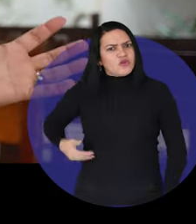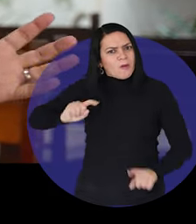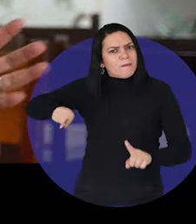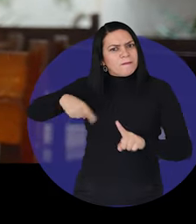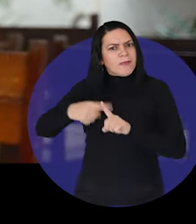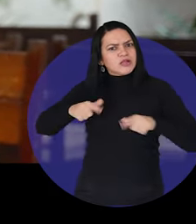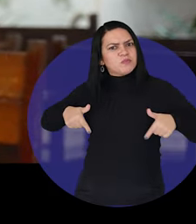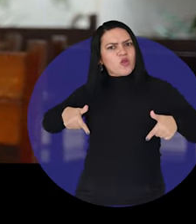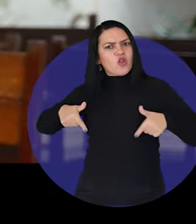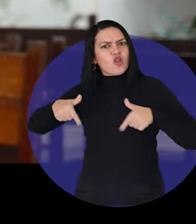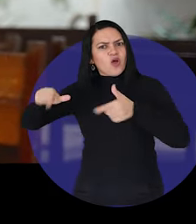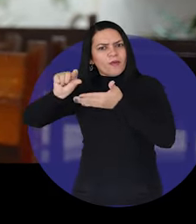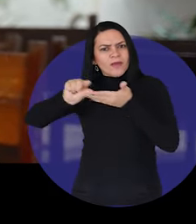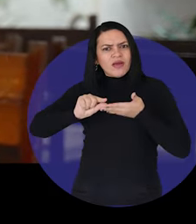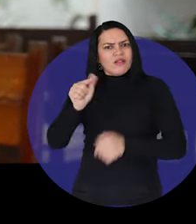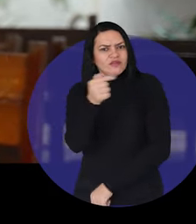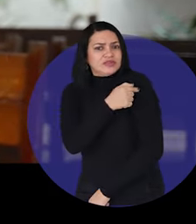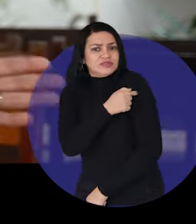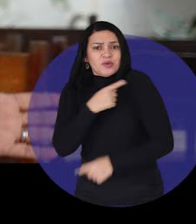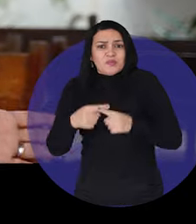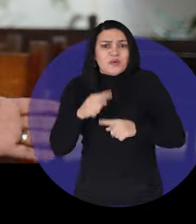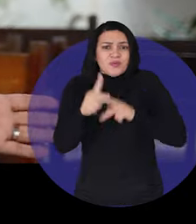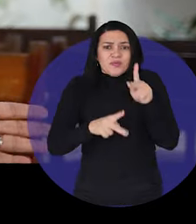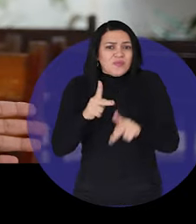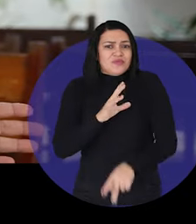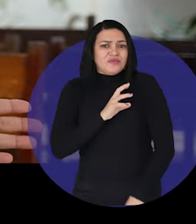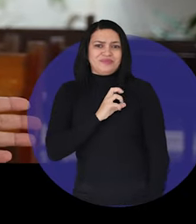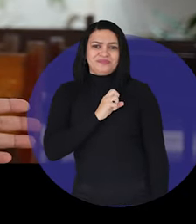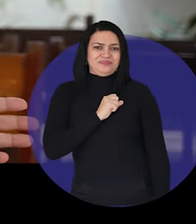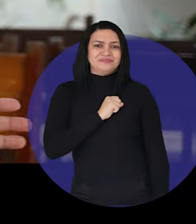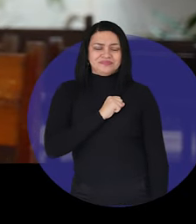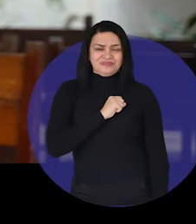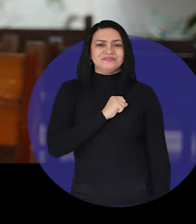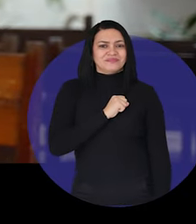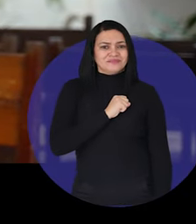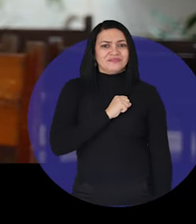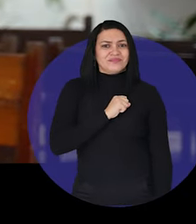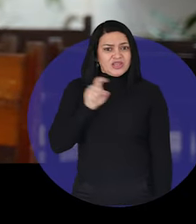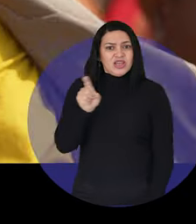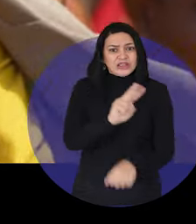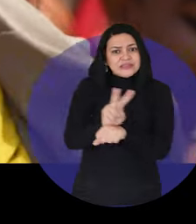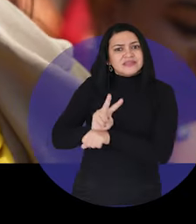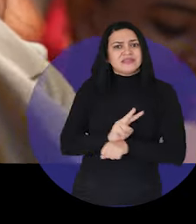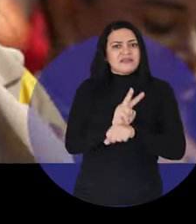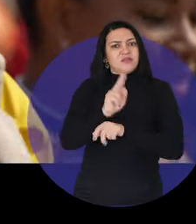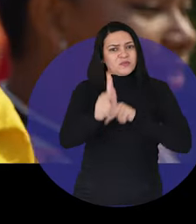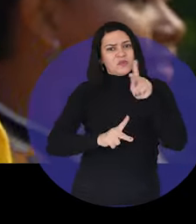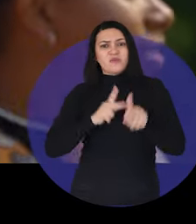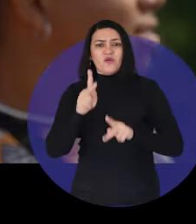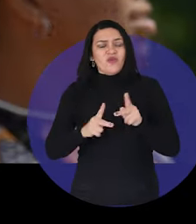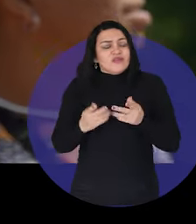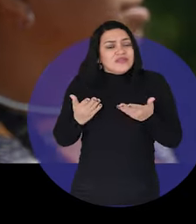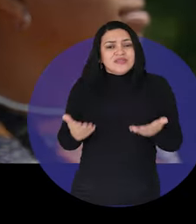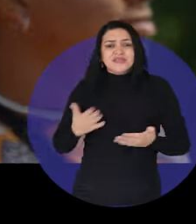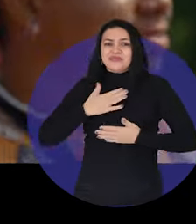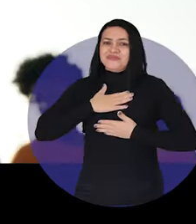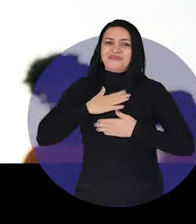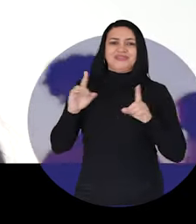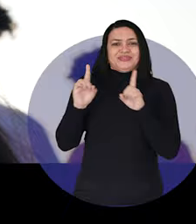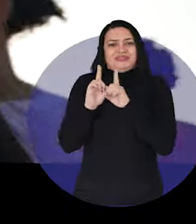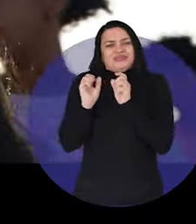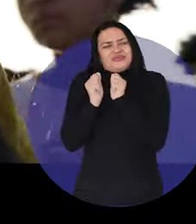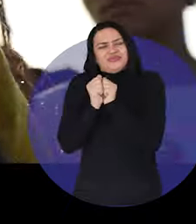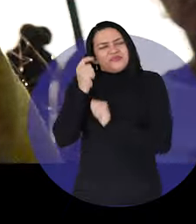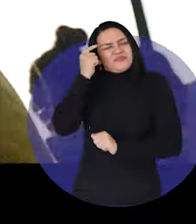brigou pela vacina, porque ele ama o seu povo. Ele zela pelo povo. E isso me deixa lado a lado com ele,